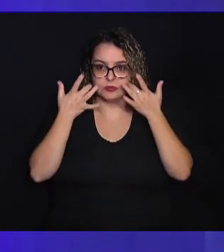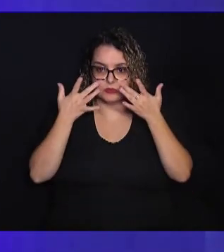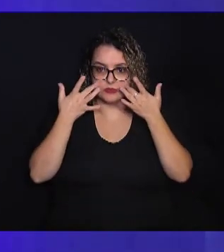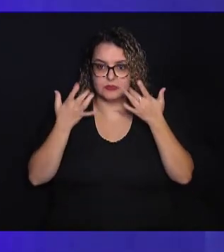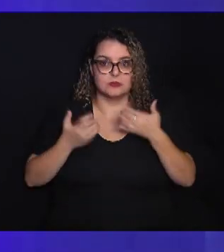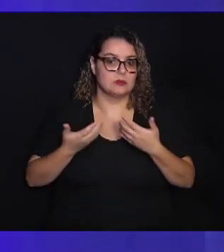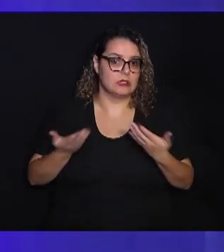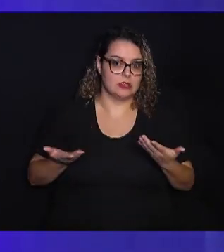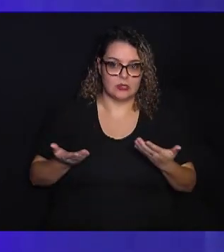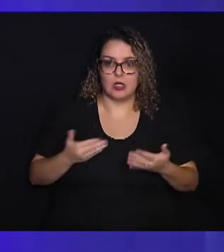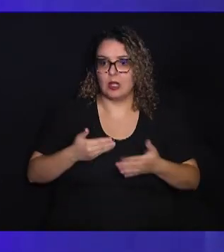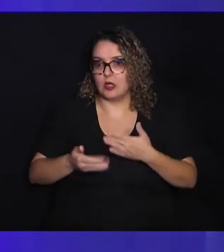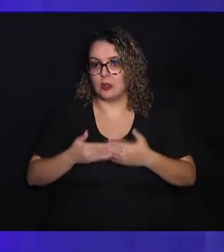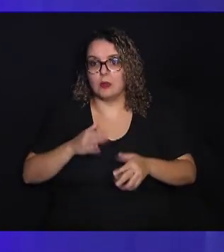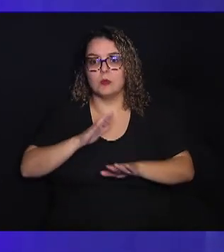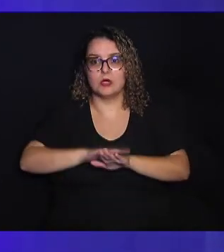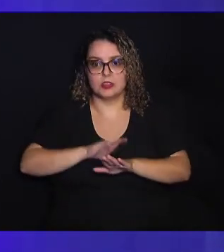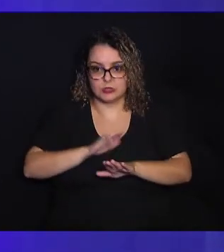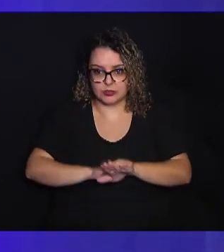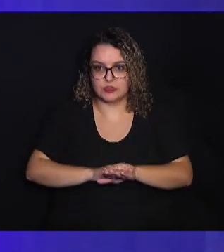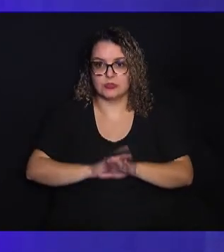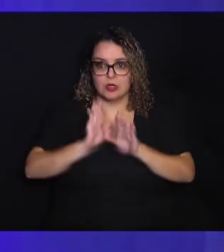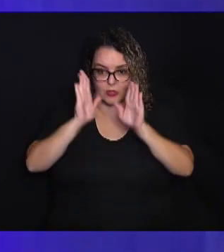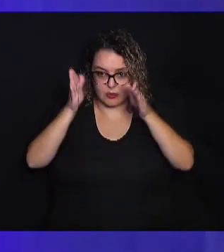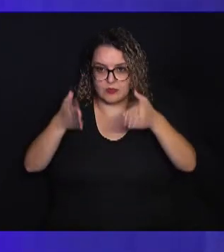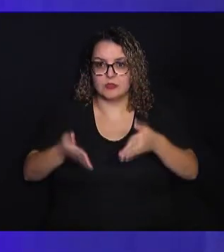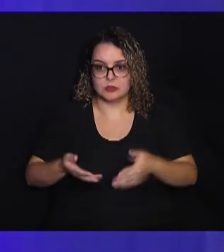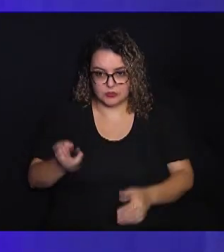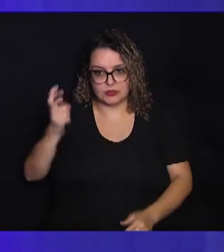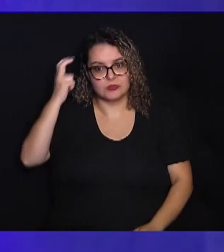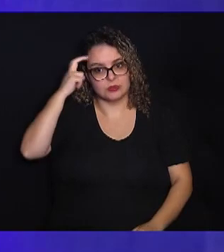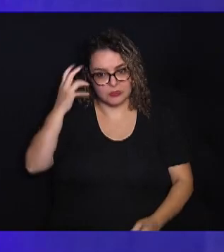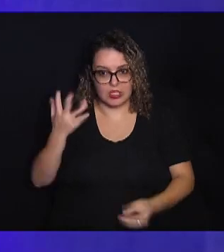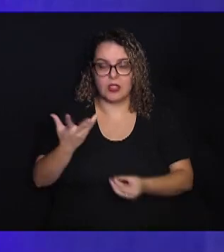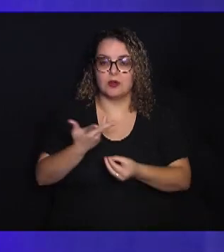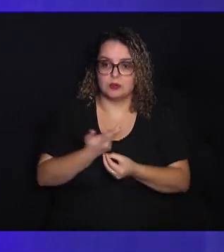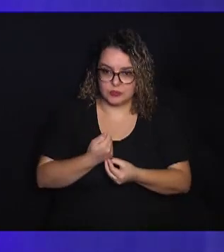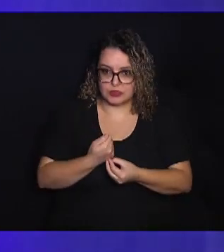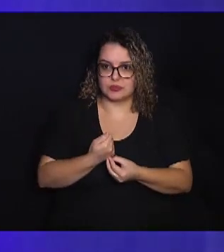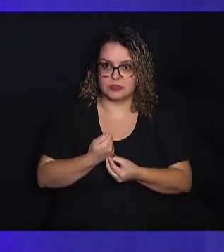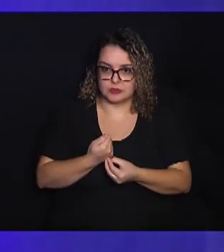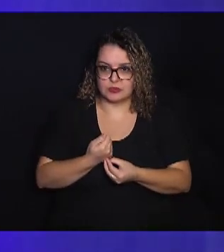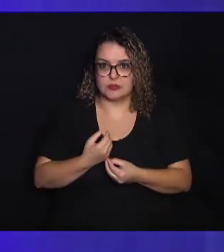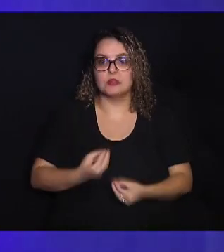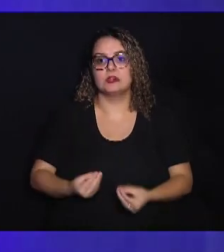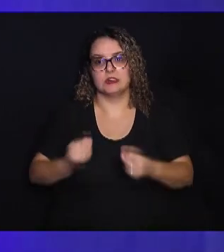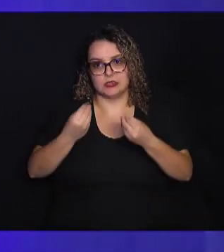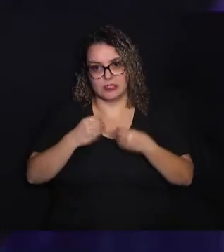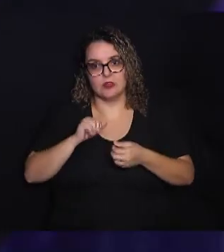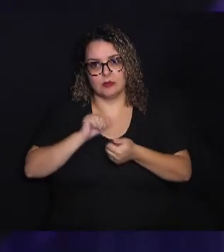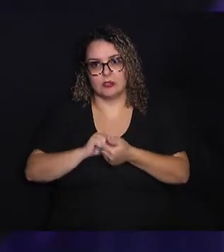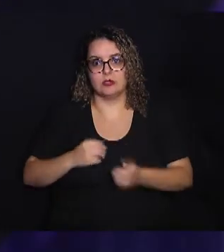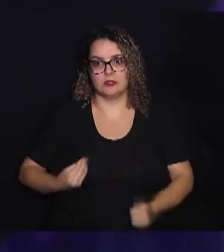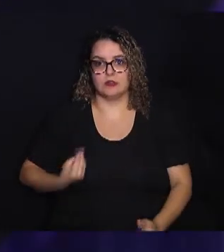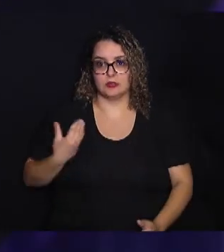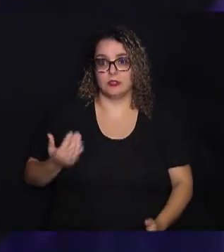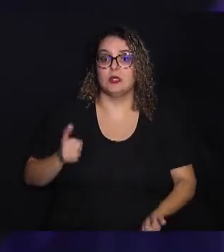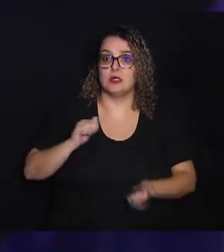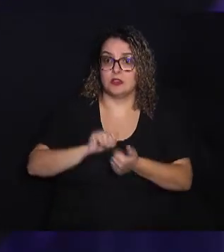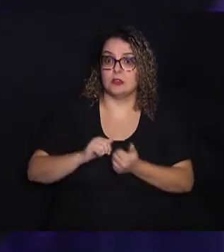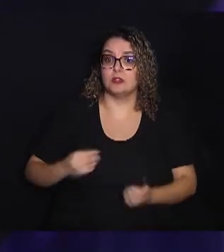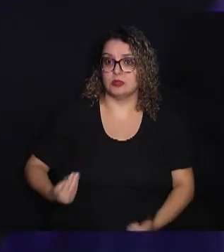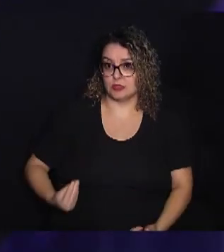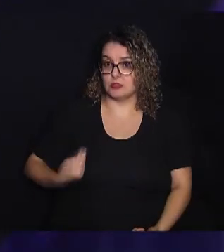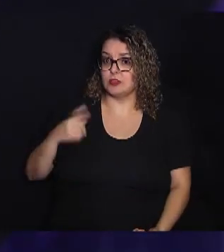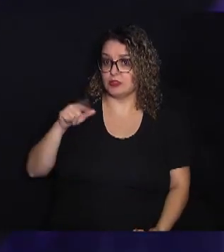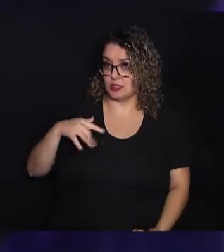enfim, qualquer atividade que esteja voltado para a cultura e para a arte, traz qualidade de vida. Qualidade de vida. E é uma forma